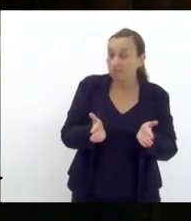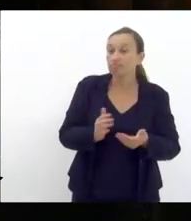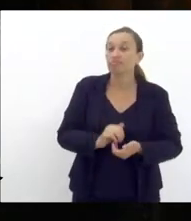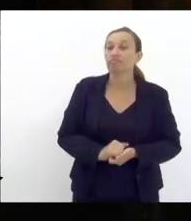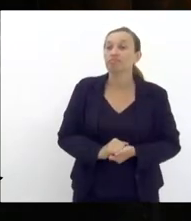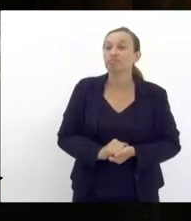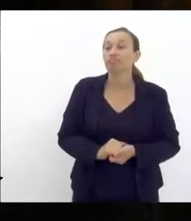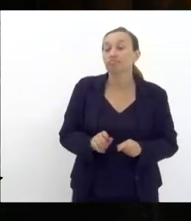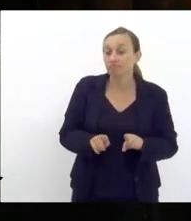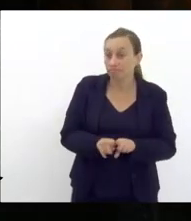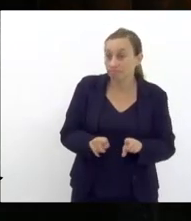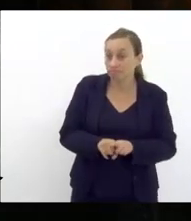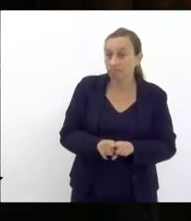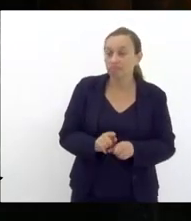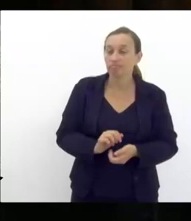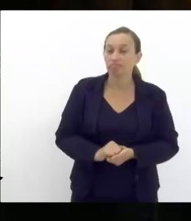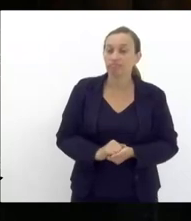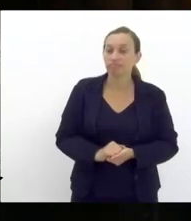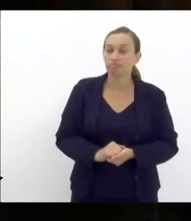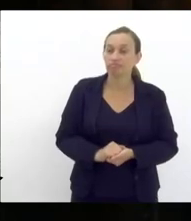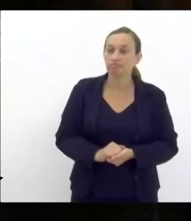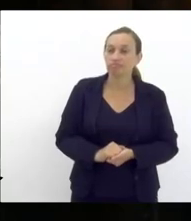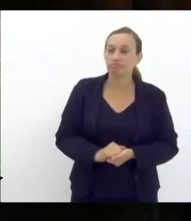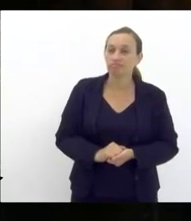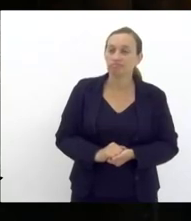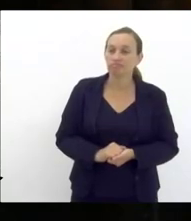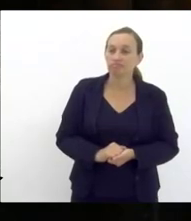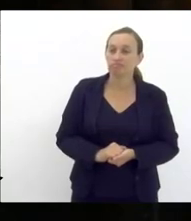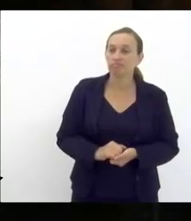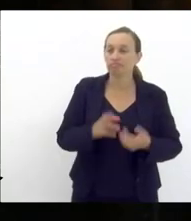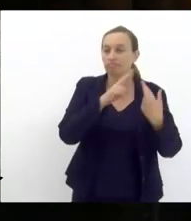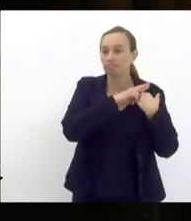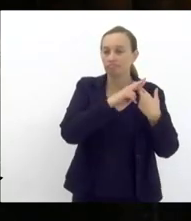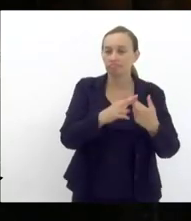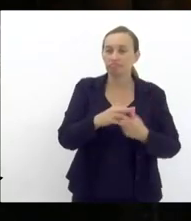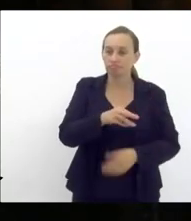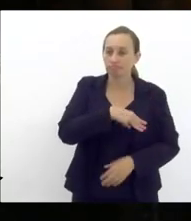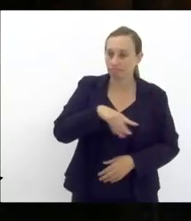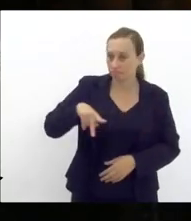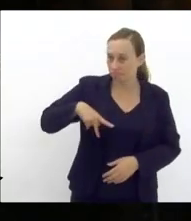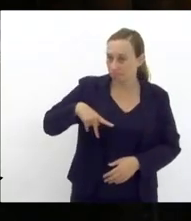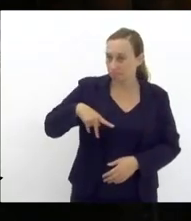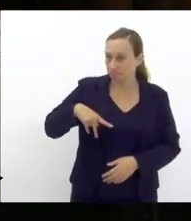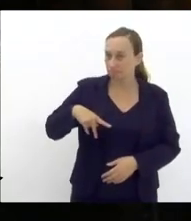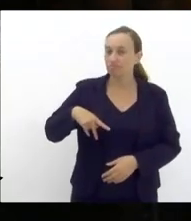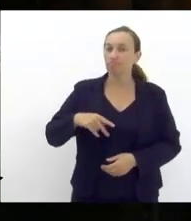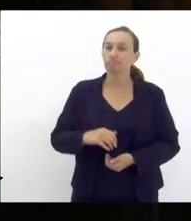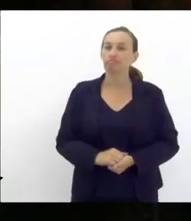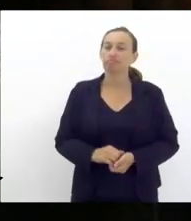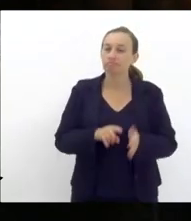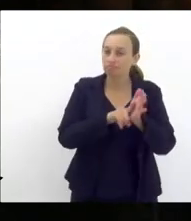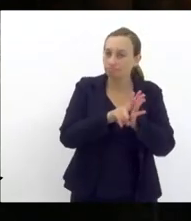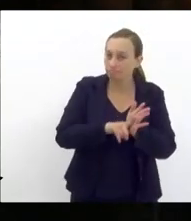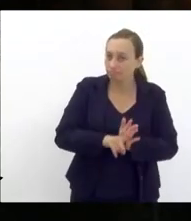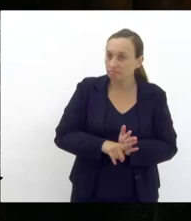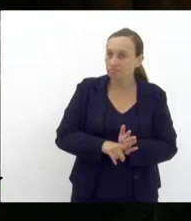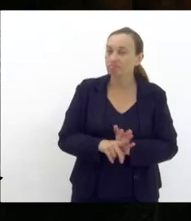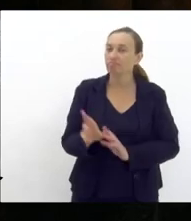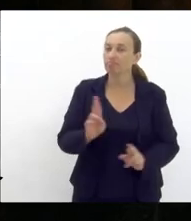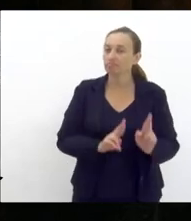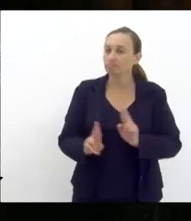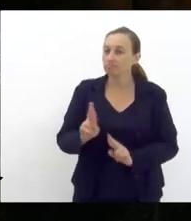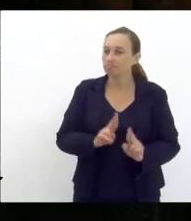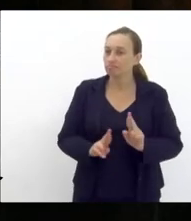também a responsabilização do Ministério Público em exercer investigações com relação